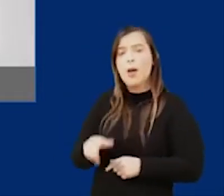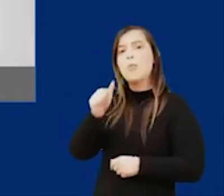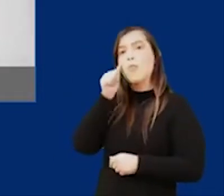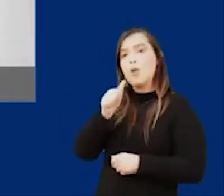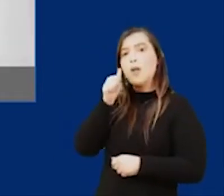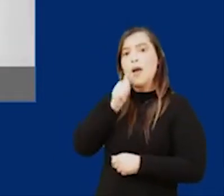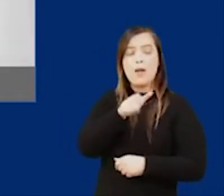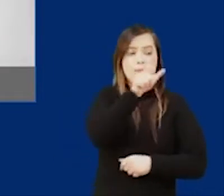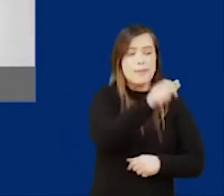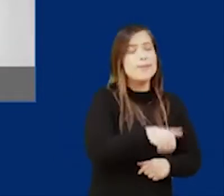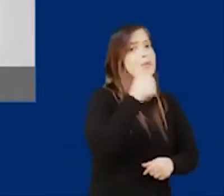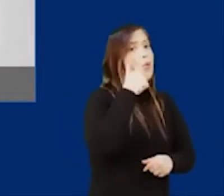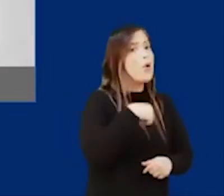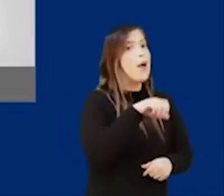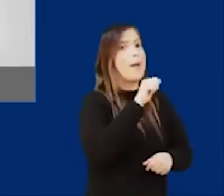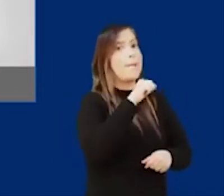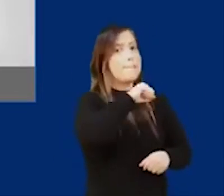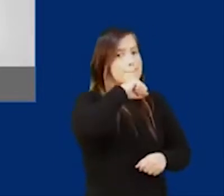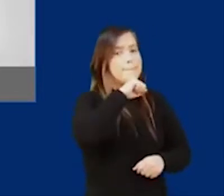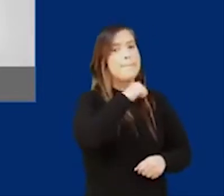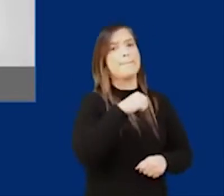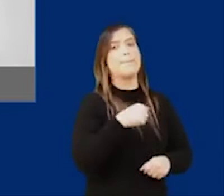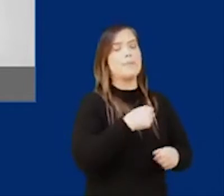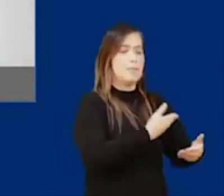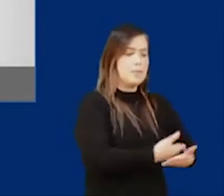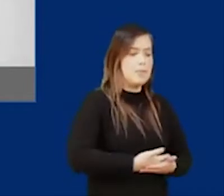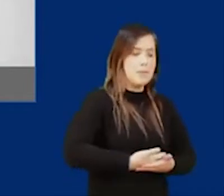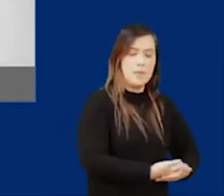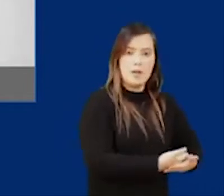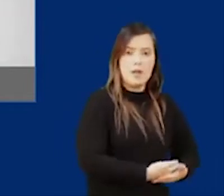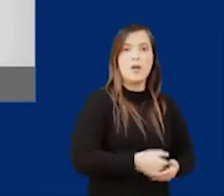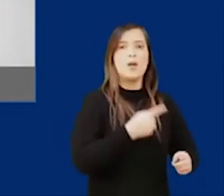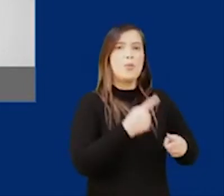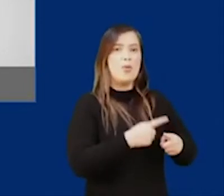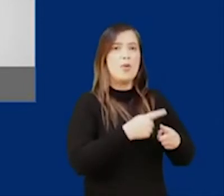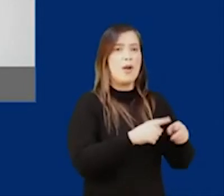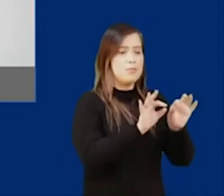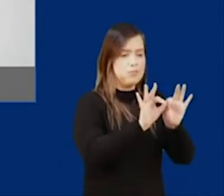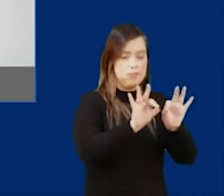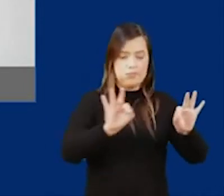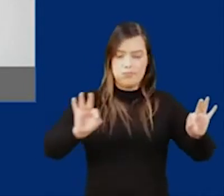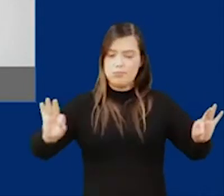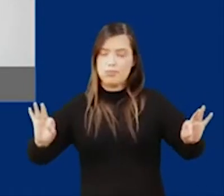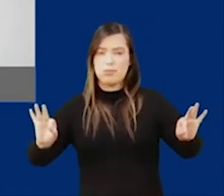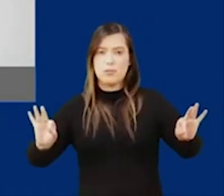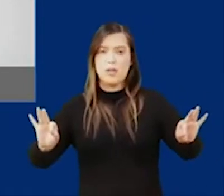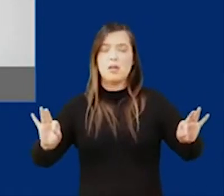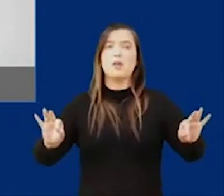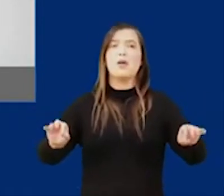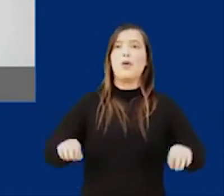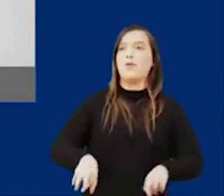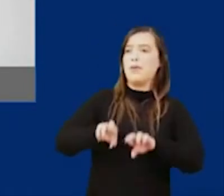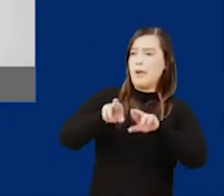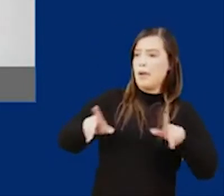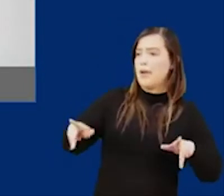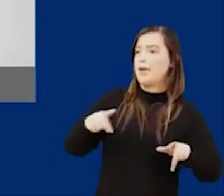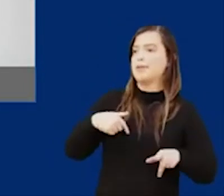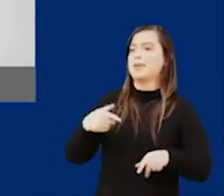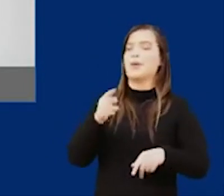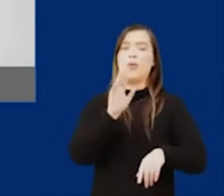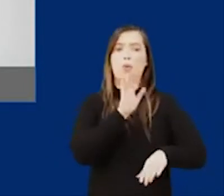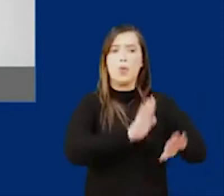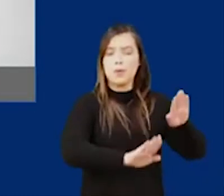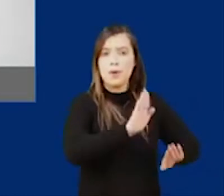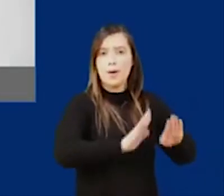ser mulher-mãe, e o quanto distante do autocuidado a gente está, e nunca foi colocado para a gente a